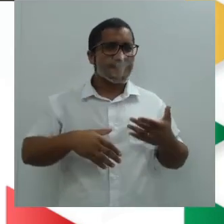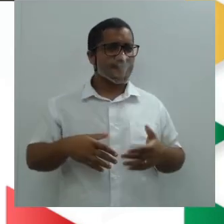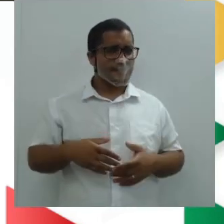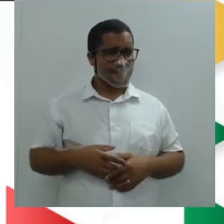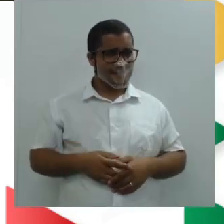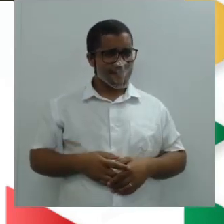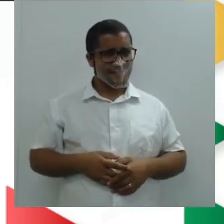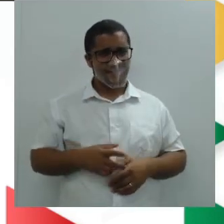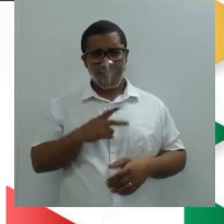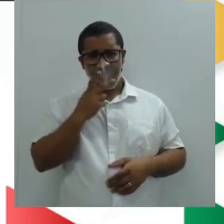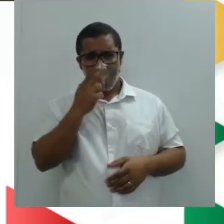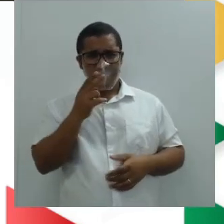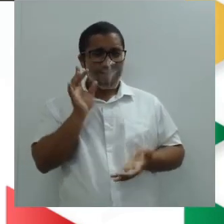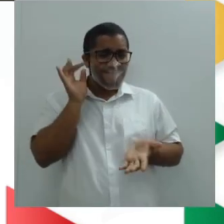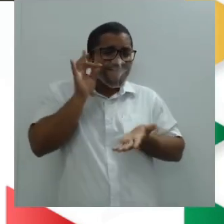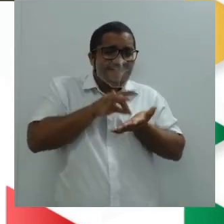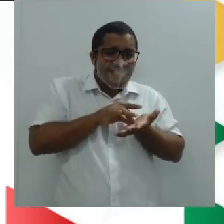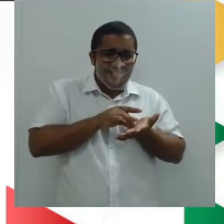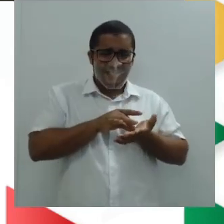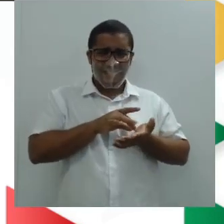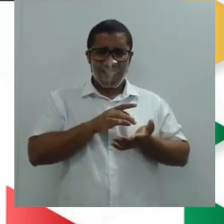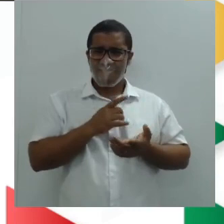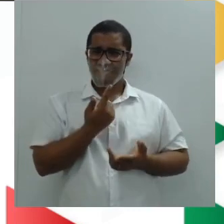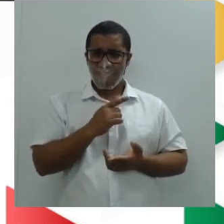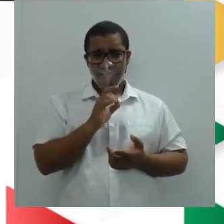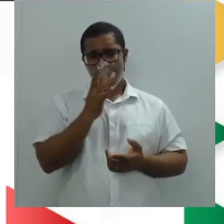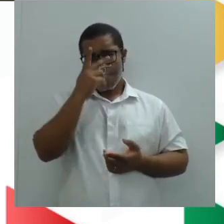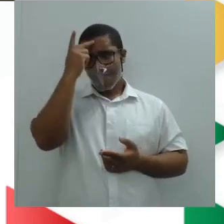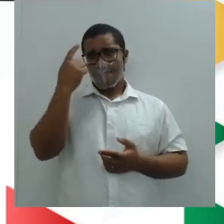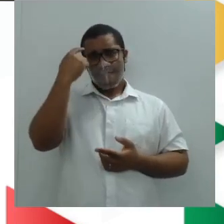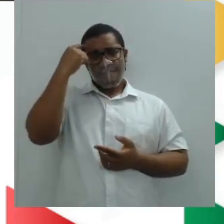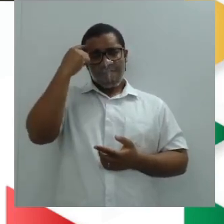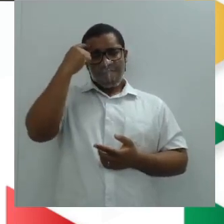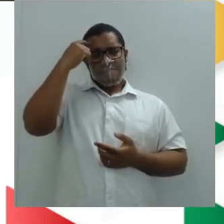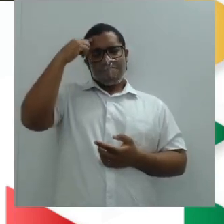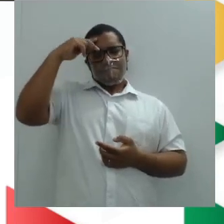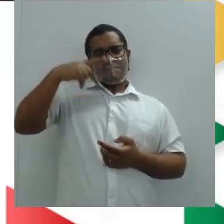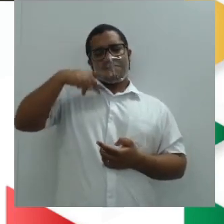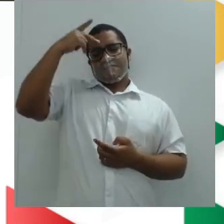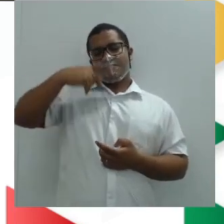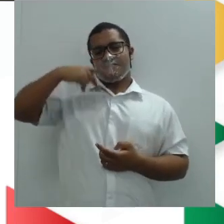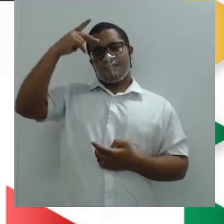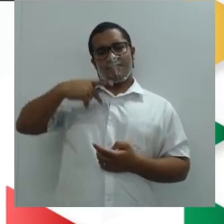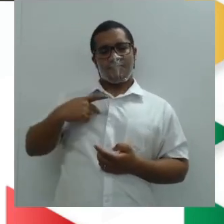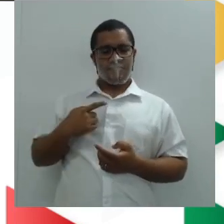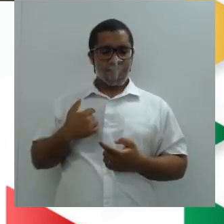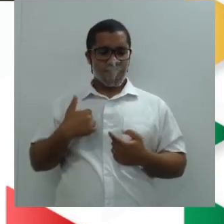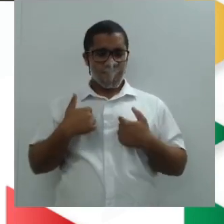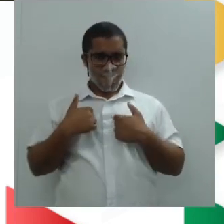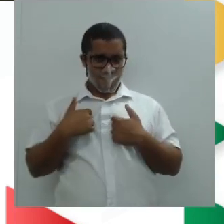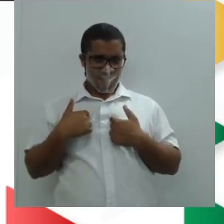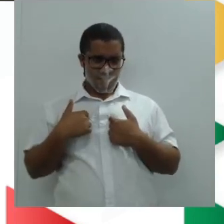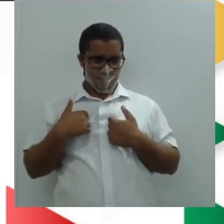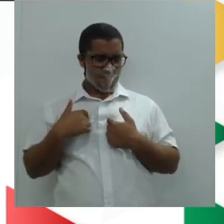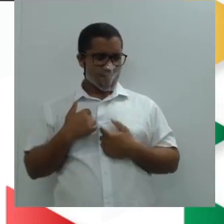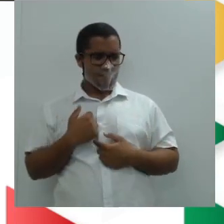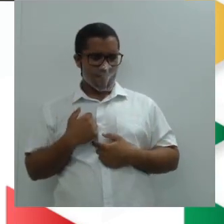mais superficiais e individualistas. Ou seja, é aquele pensamento, se eu não